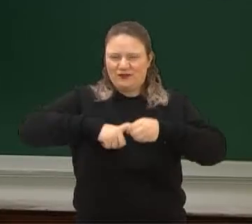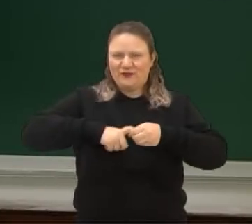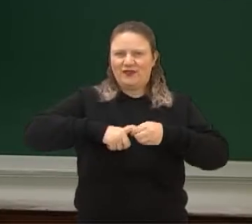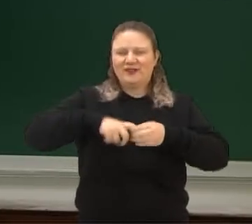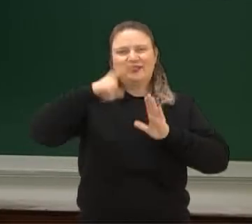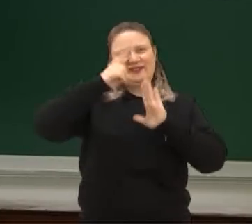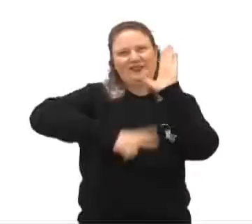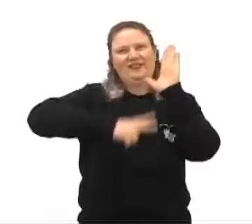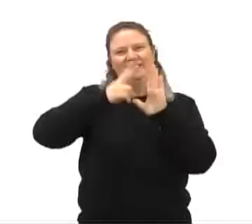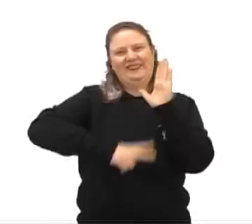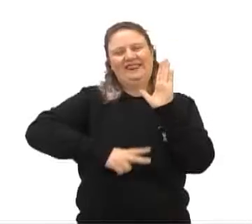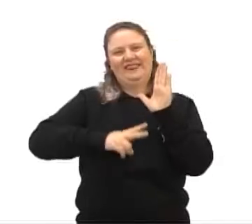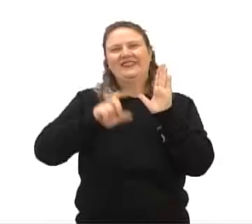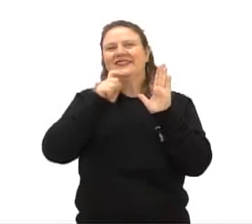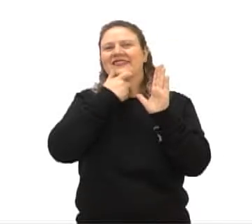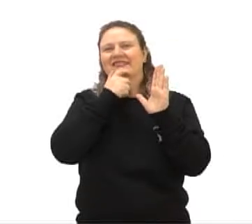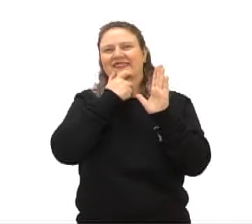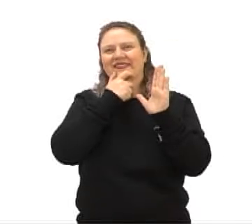letra da música.